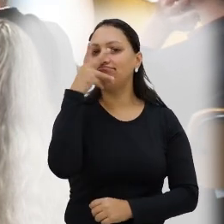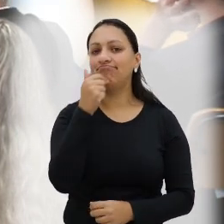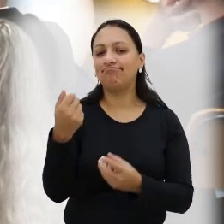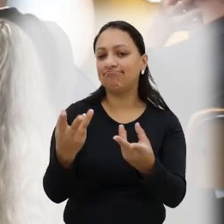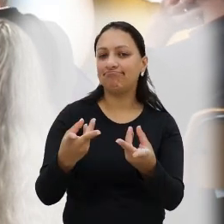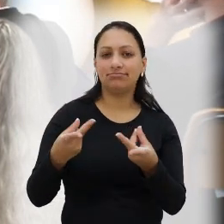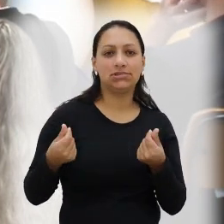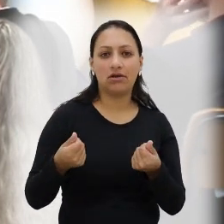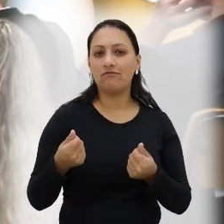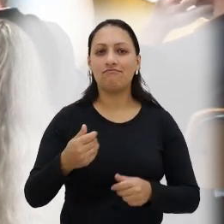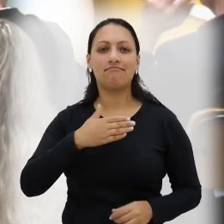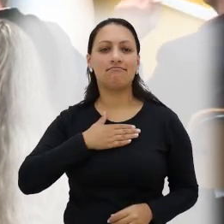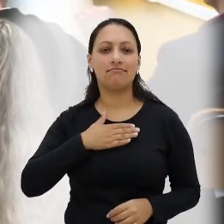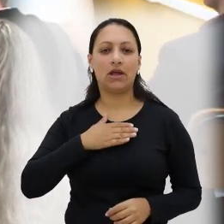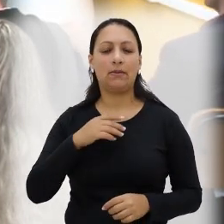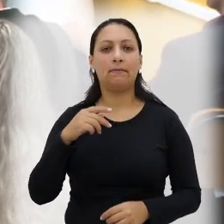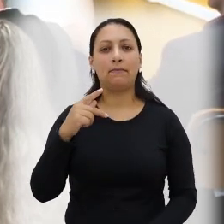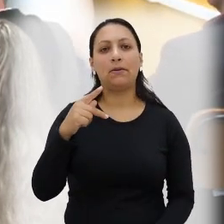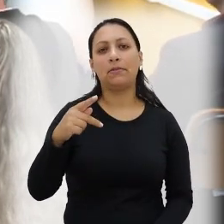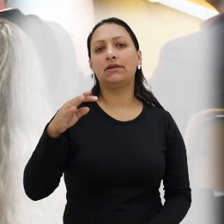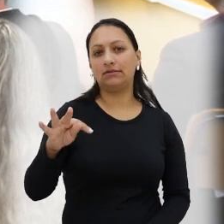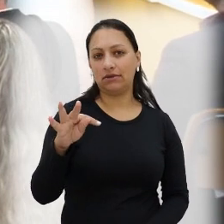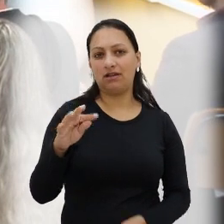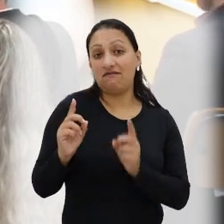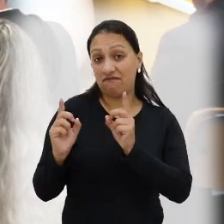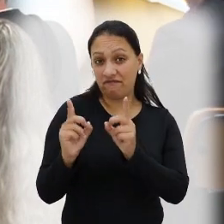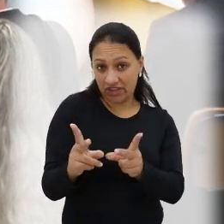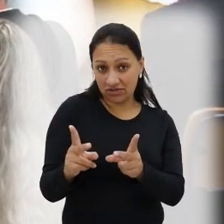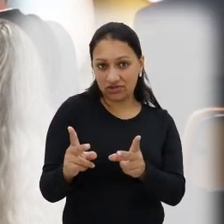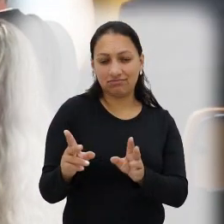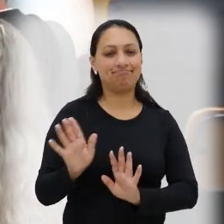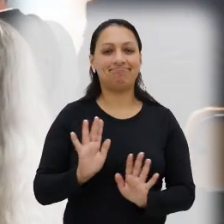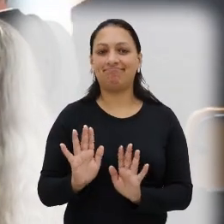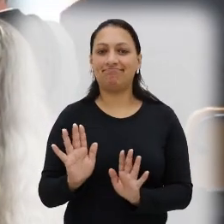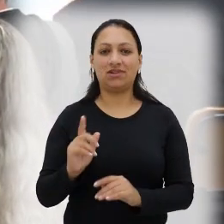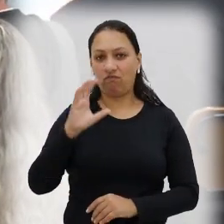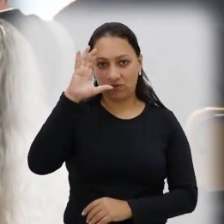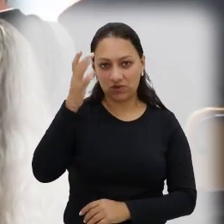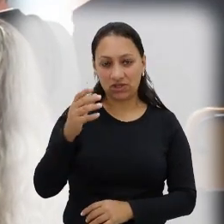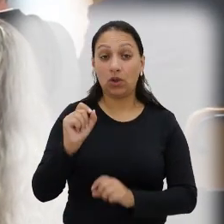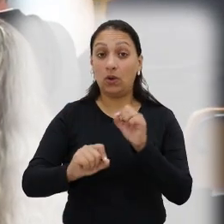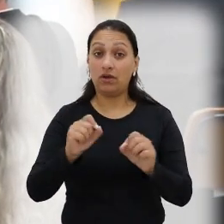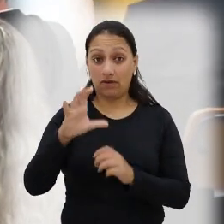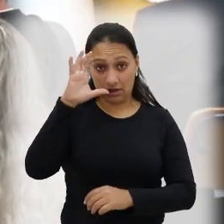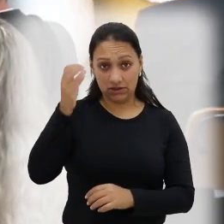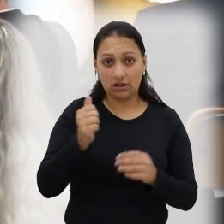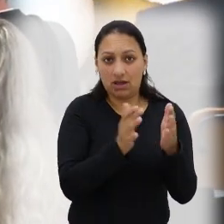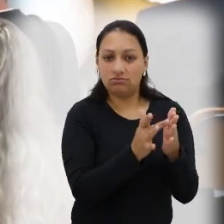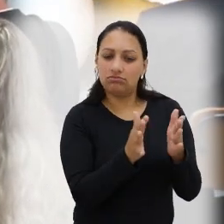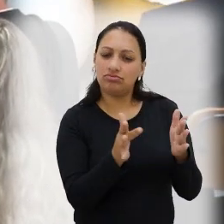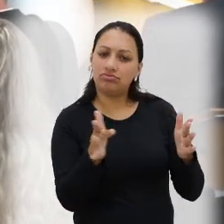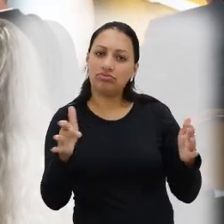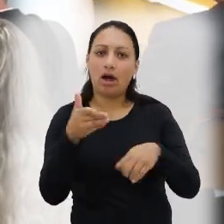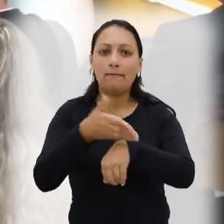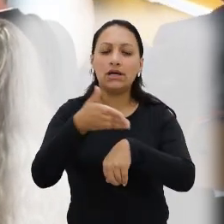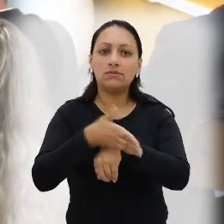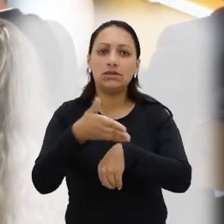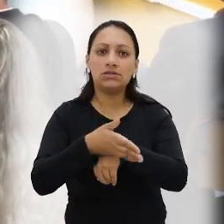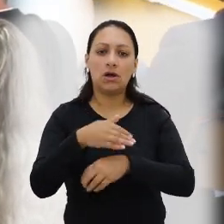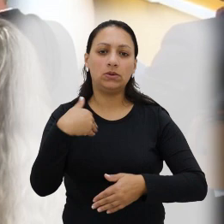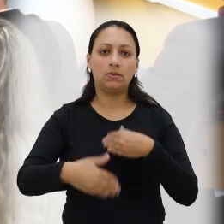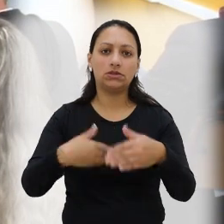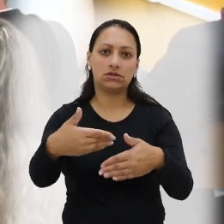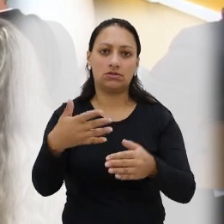o meu PPT vende, não vai vender. O que vai vender vai ser a participação ao longo do processo